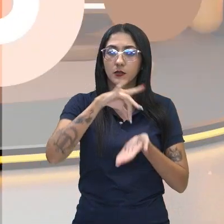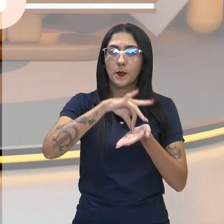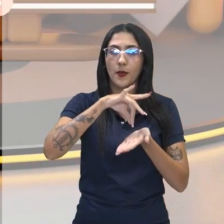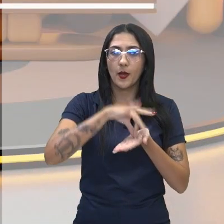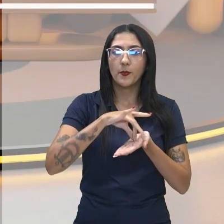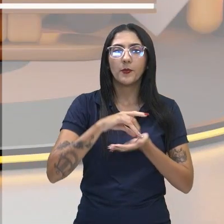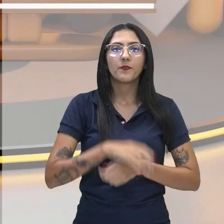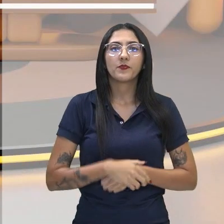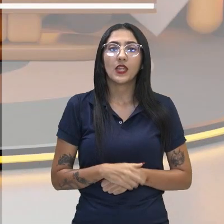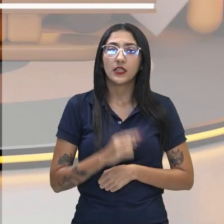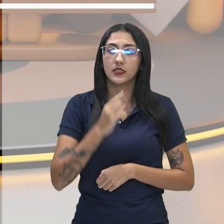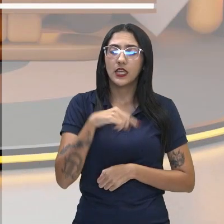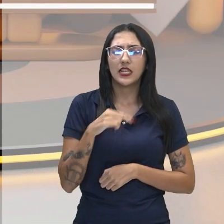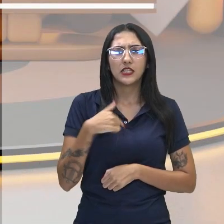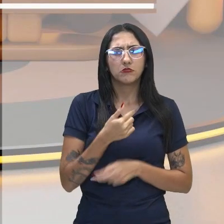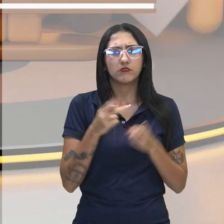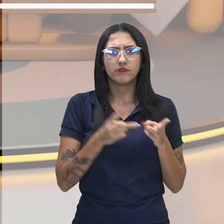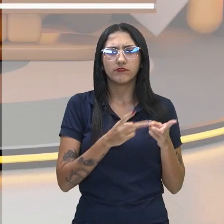vamos verificar